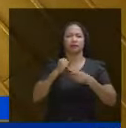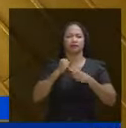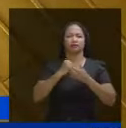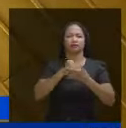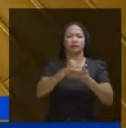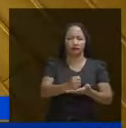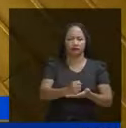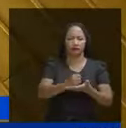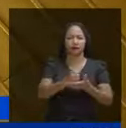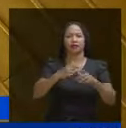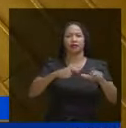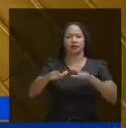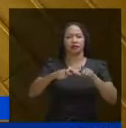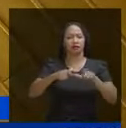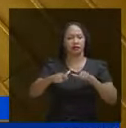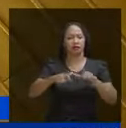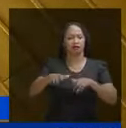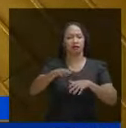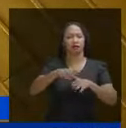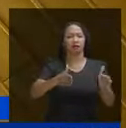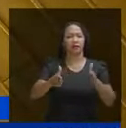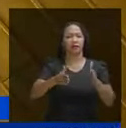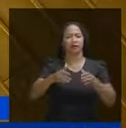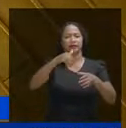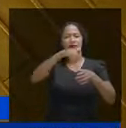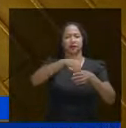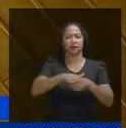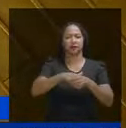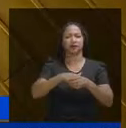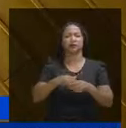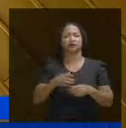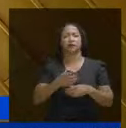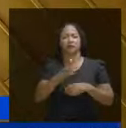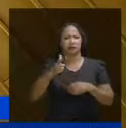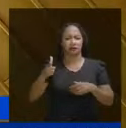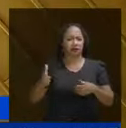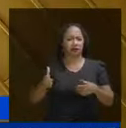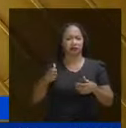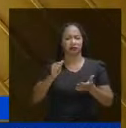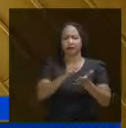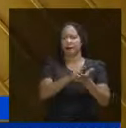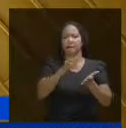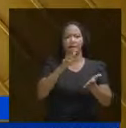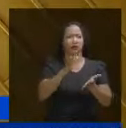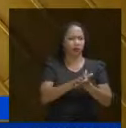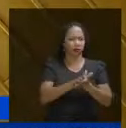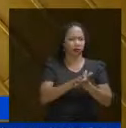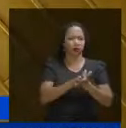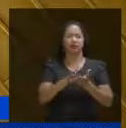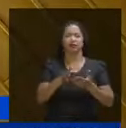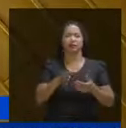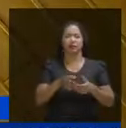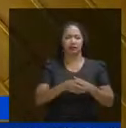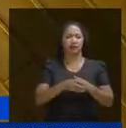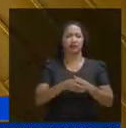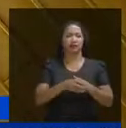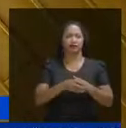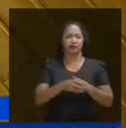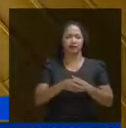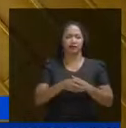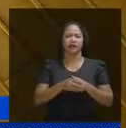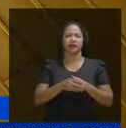os trabalhos relativos ao pleito, a inexistência de multas aplicadas em